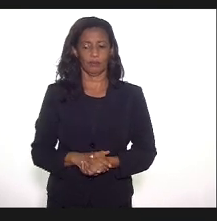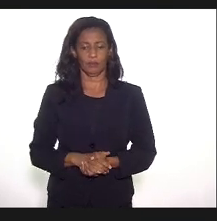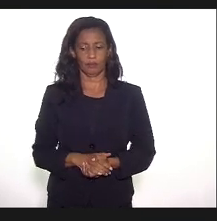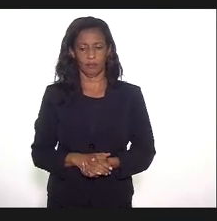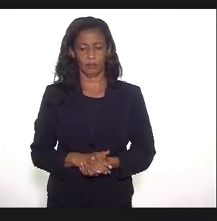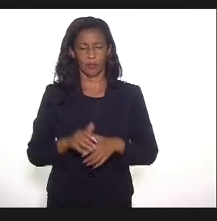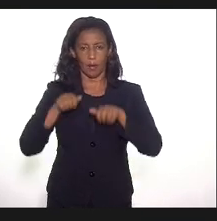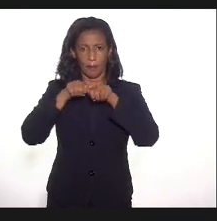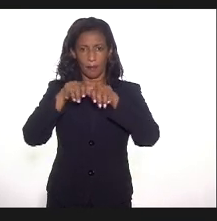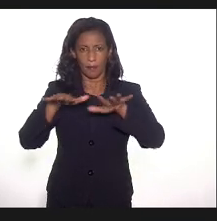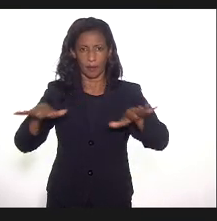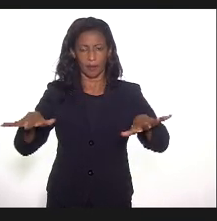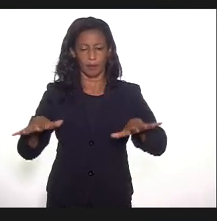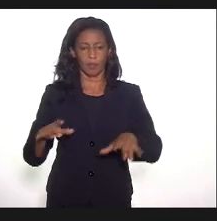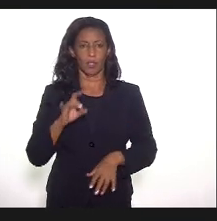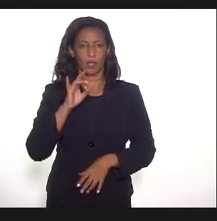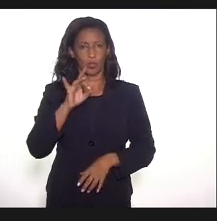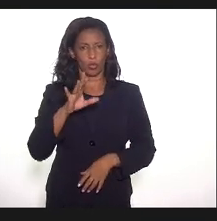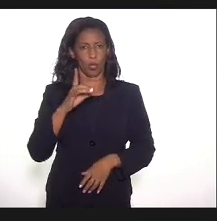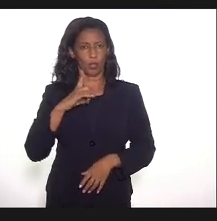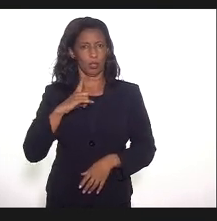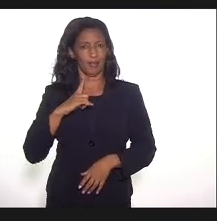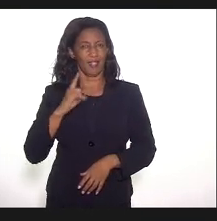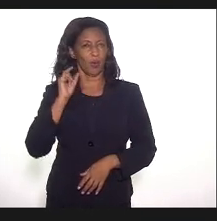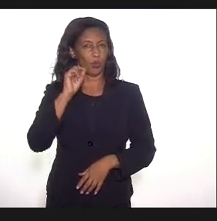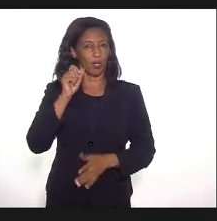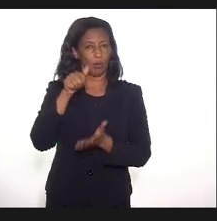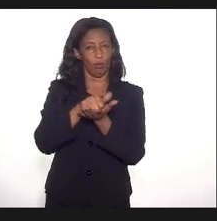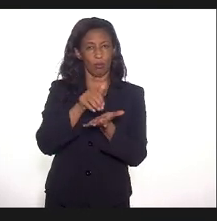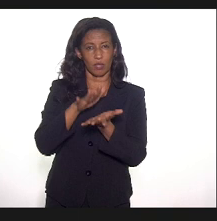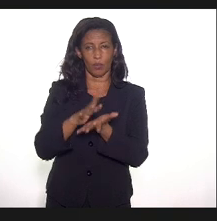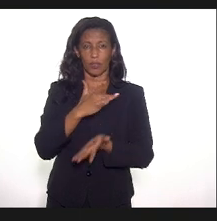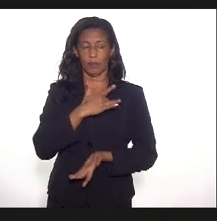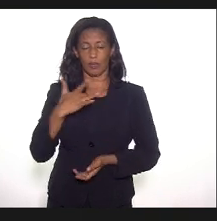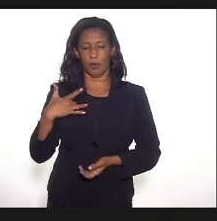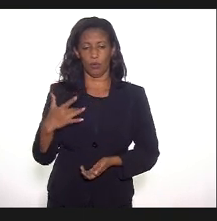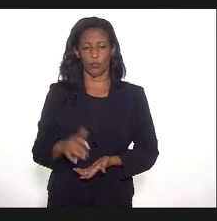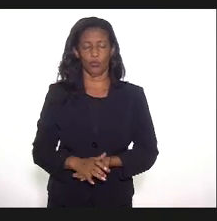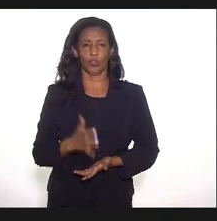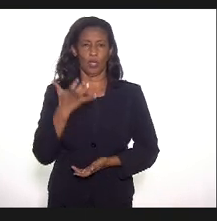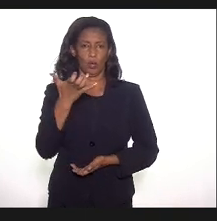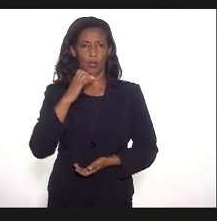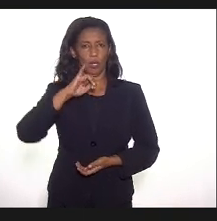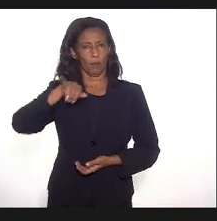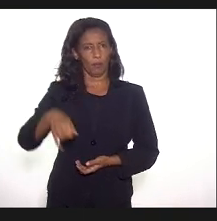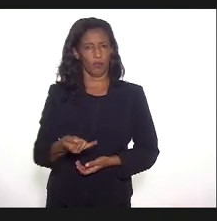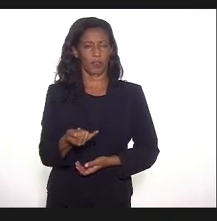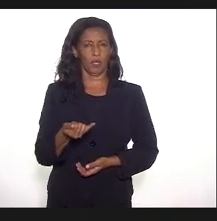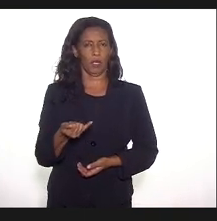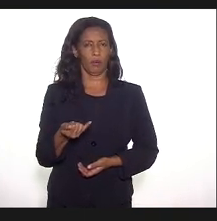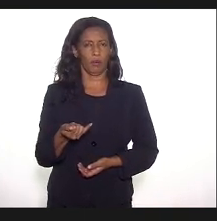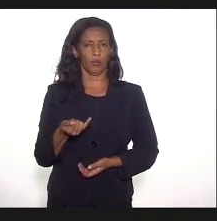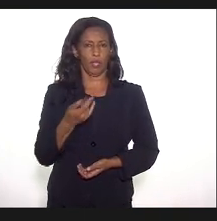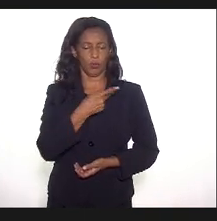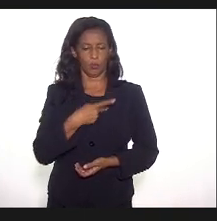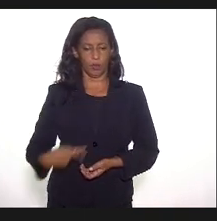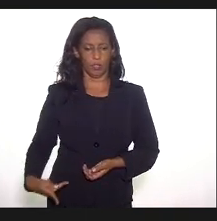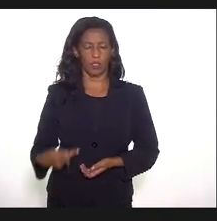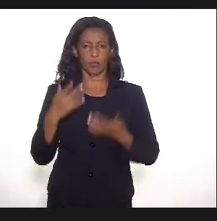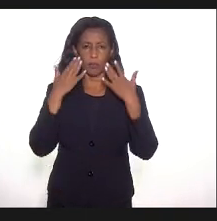Numa pandemia, só pode trazer prejuízo para a nossa saúde. Então, eu quero aqui aproveitar a oportunidade, presidente,